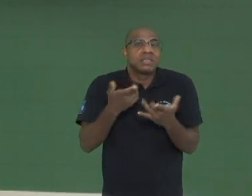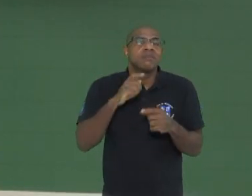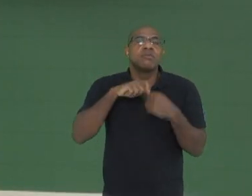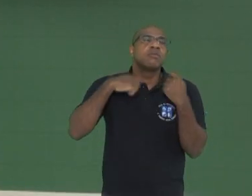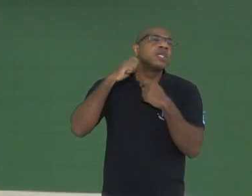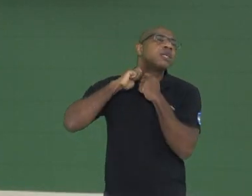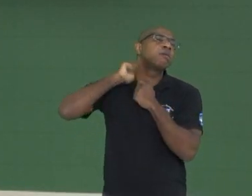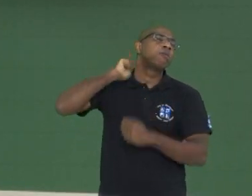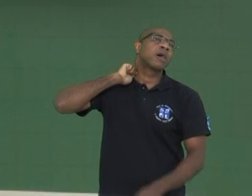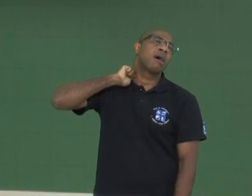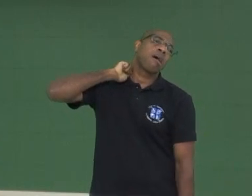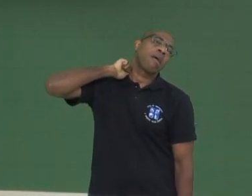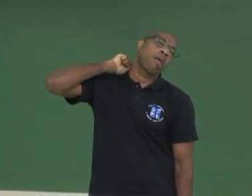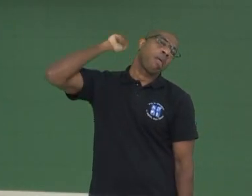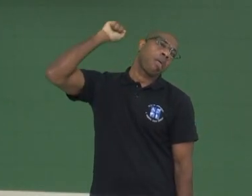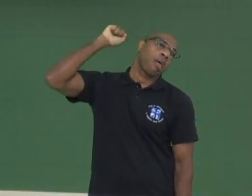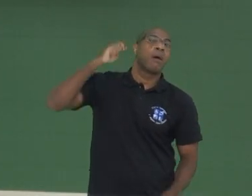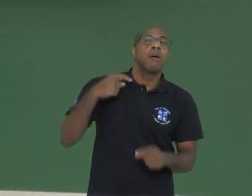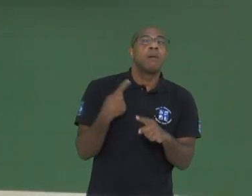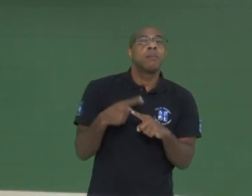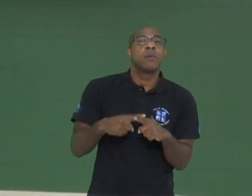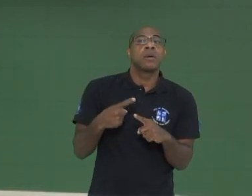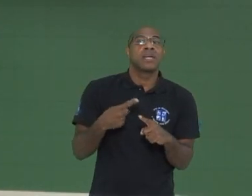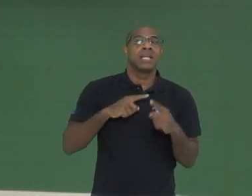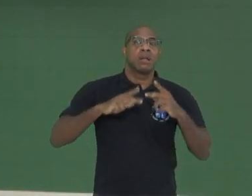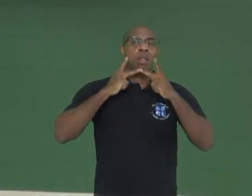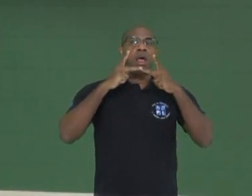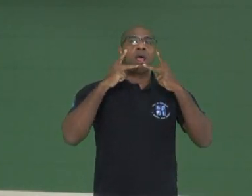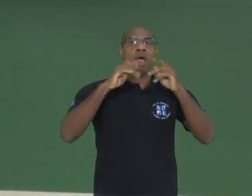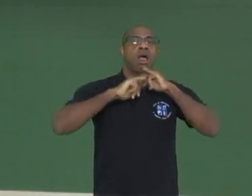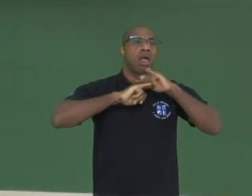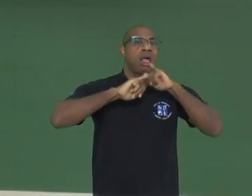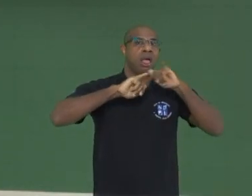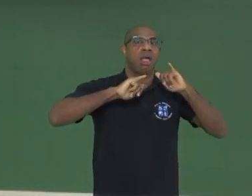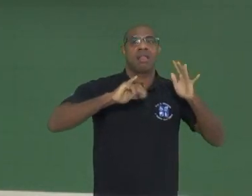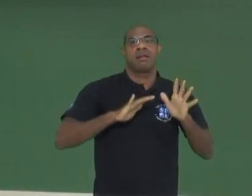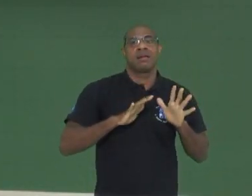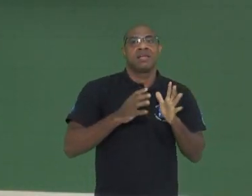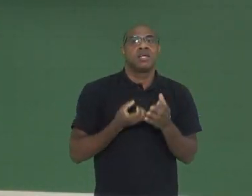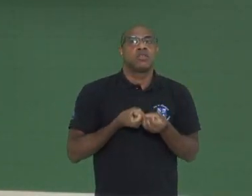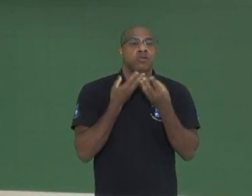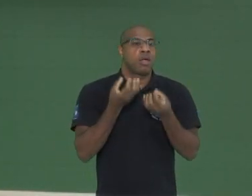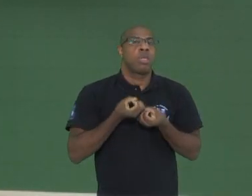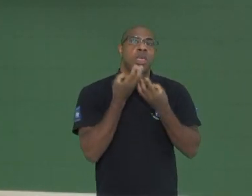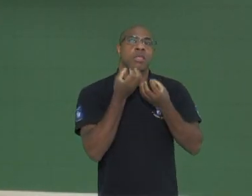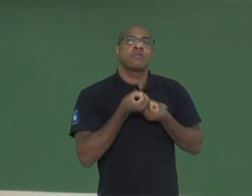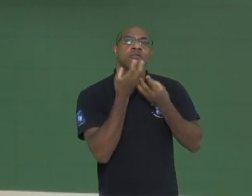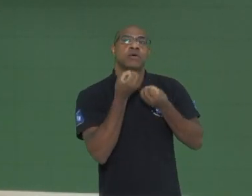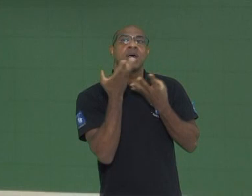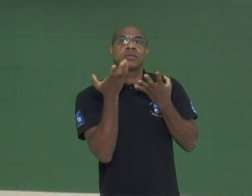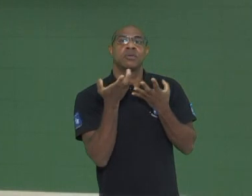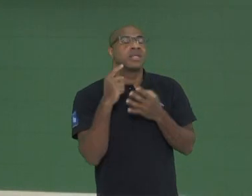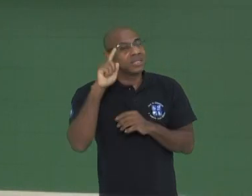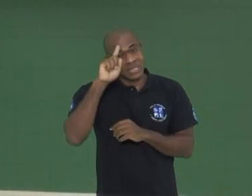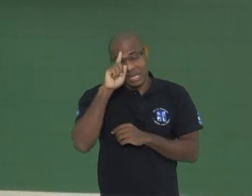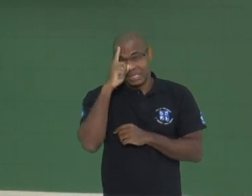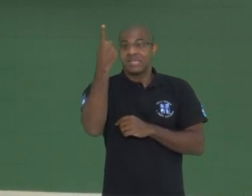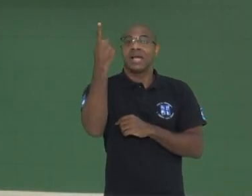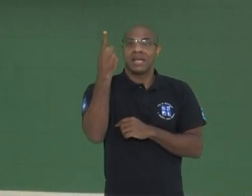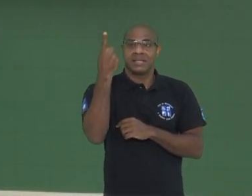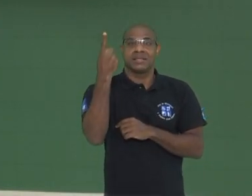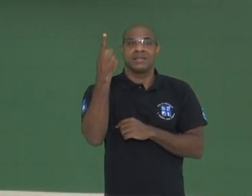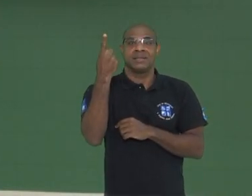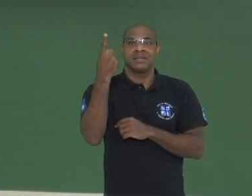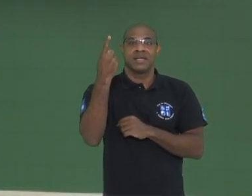enforcado porque ele era o maior propagandista, ou seja, ele era um dos maiores divulgadores dessa ideia e